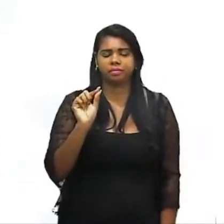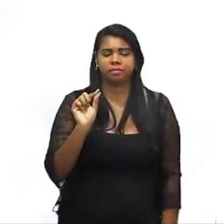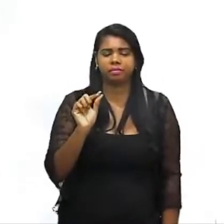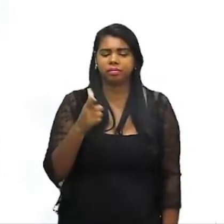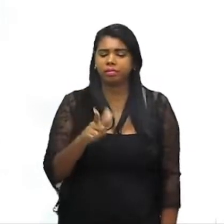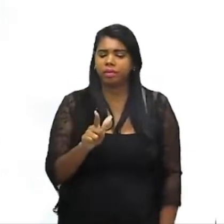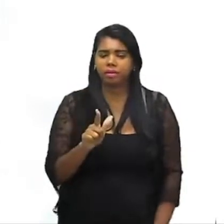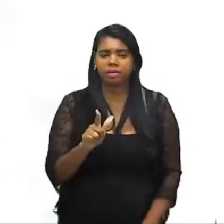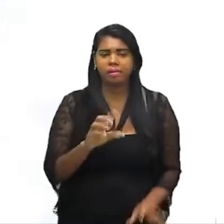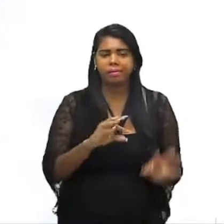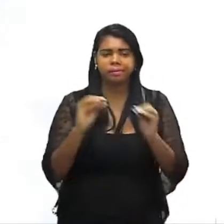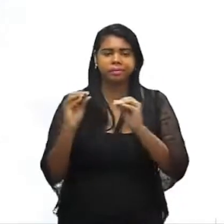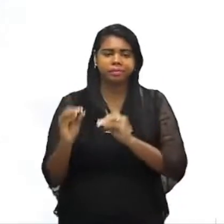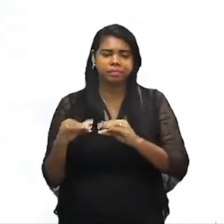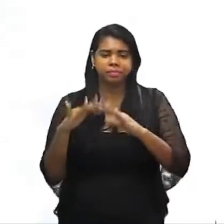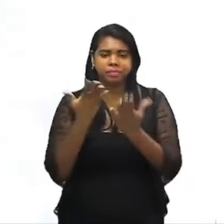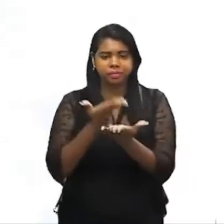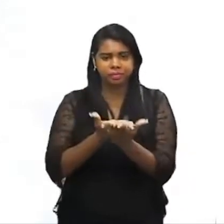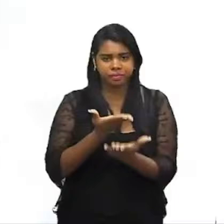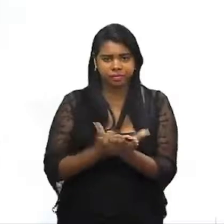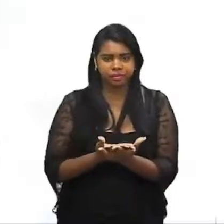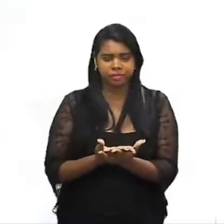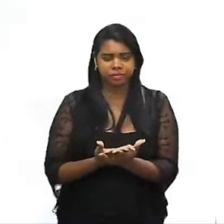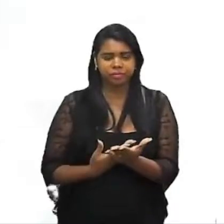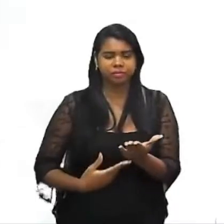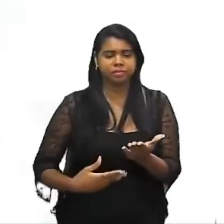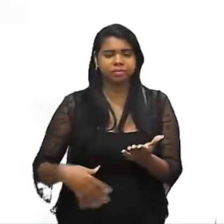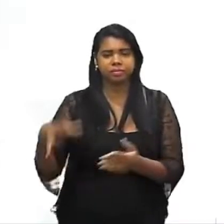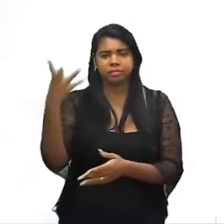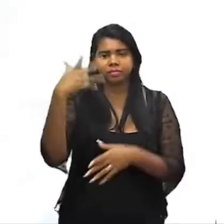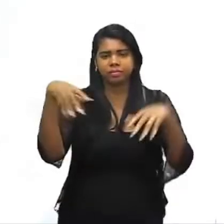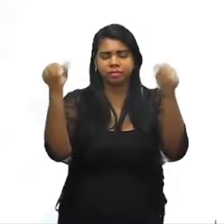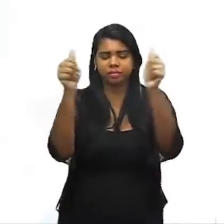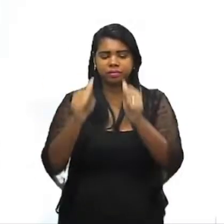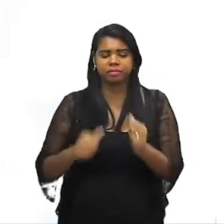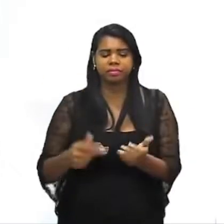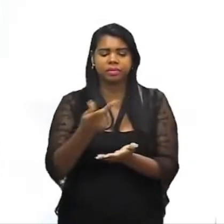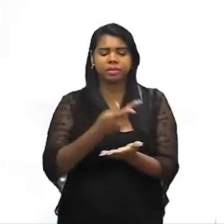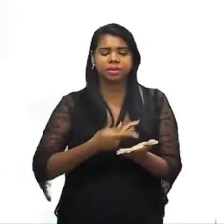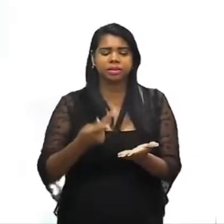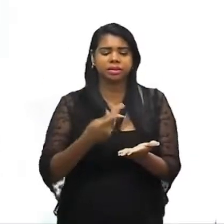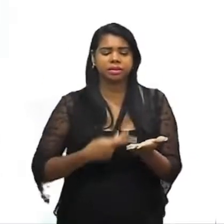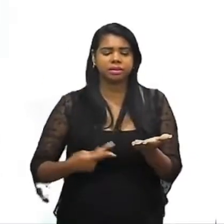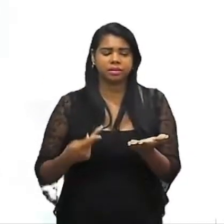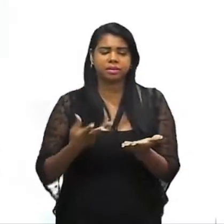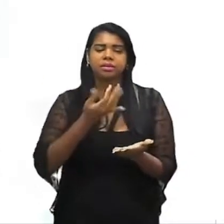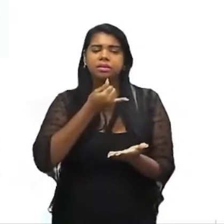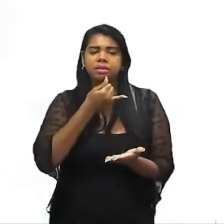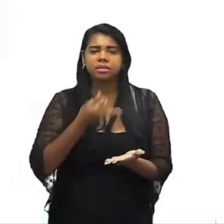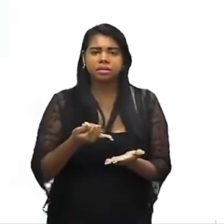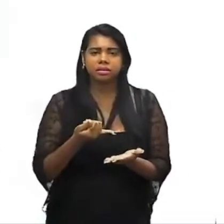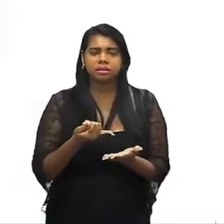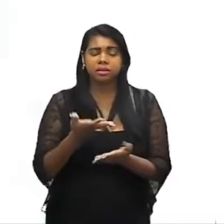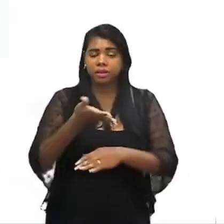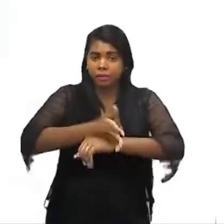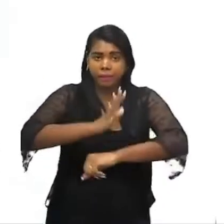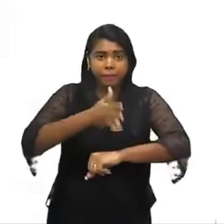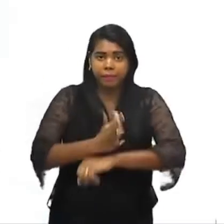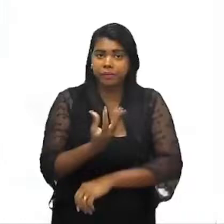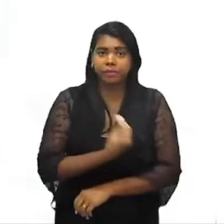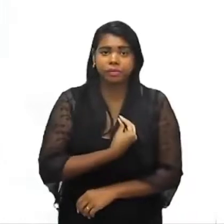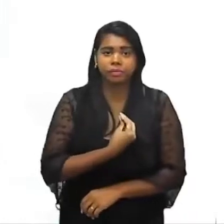não passou por uma escola de belas artes. Ele é um artista da prática. Então,